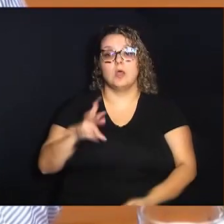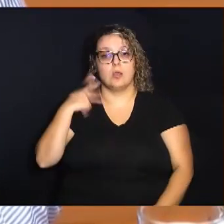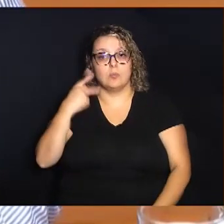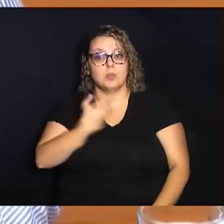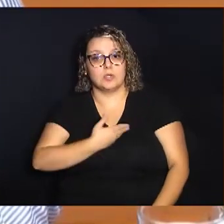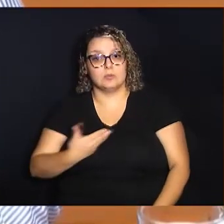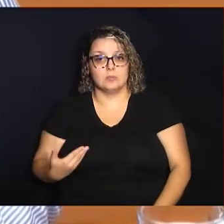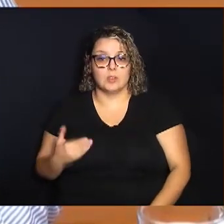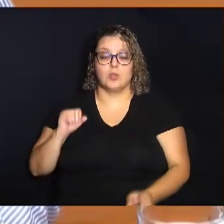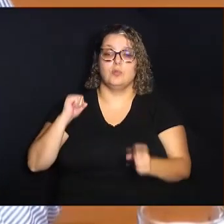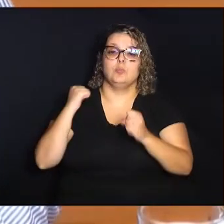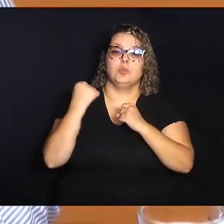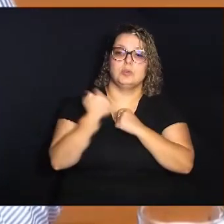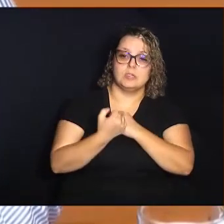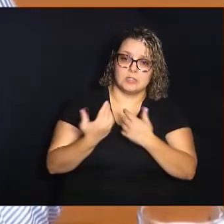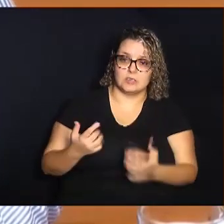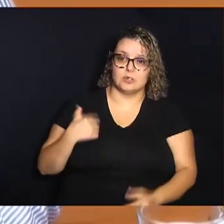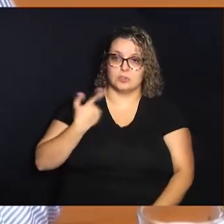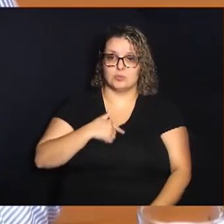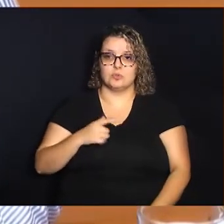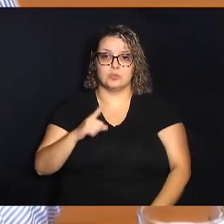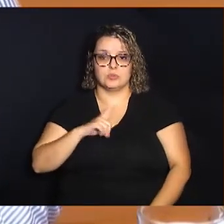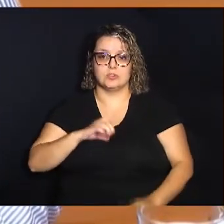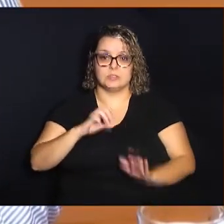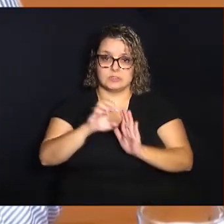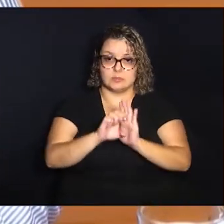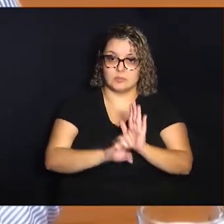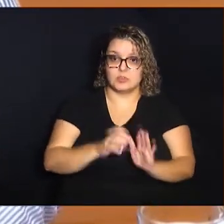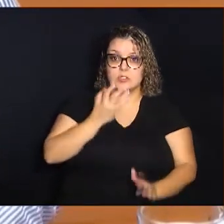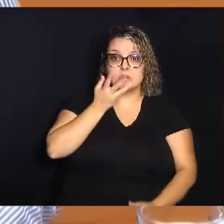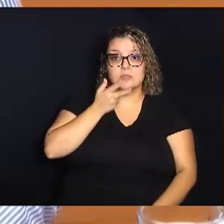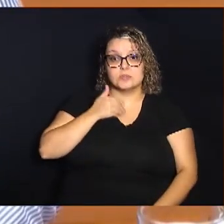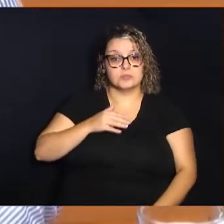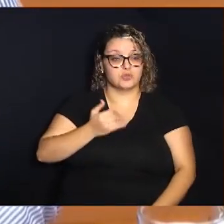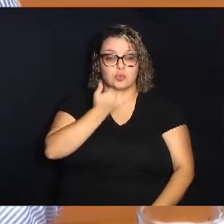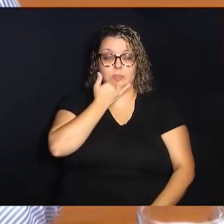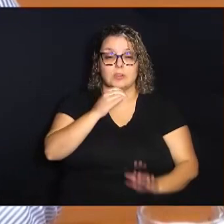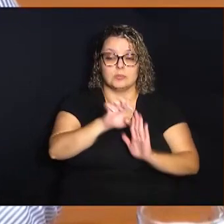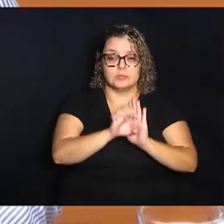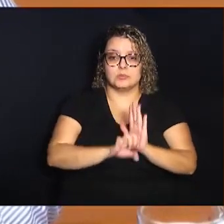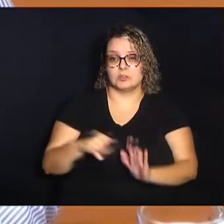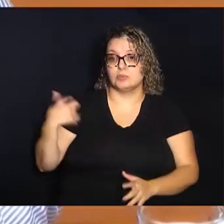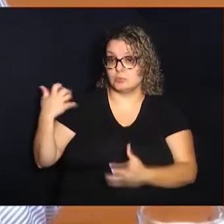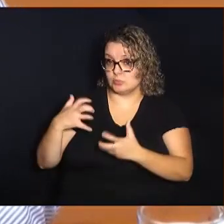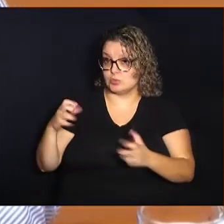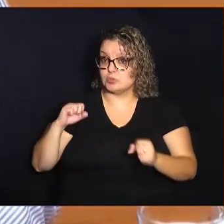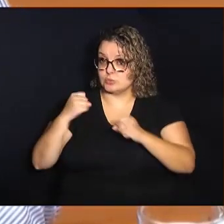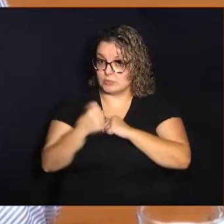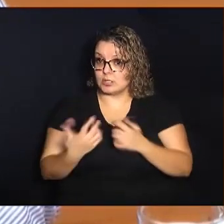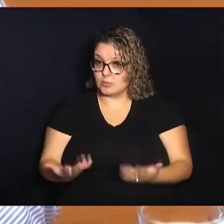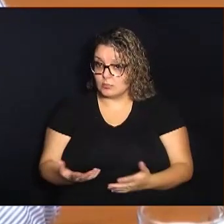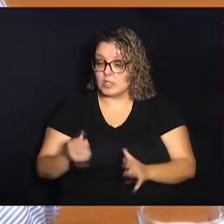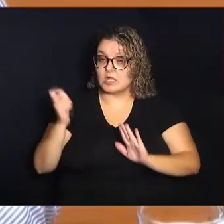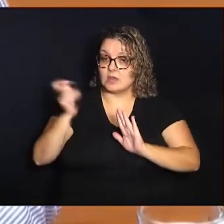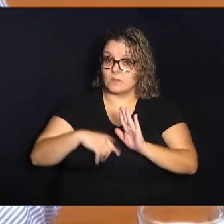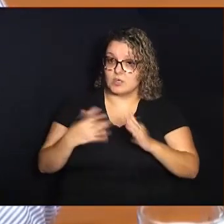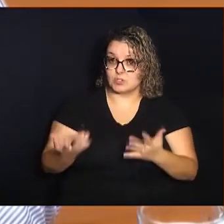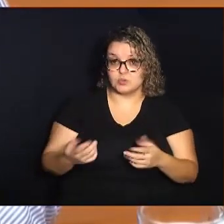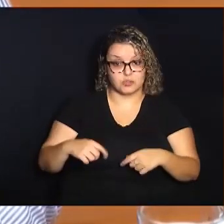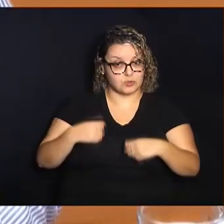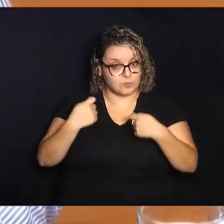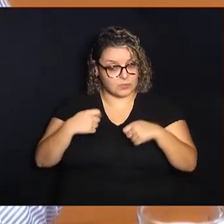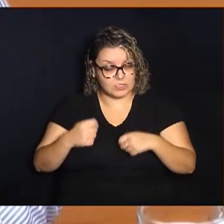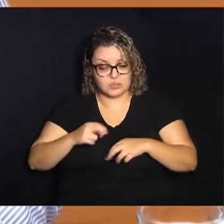de proteção, a gente tem um Estatuto do Idoso de proteção, mas efetivamente precisaríamos